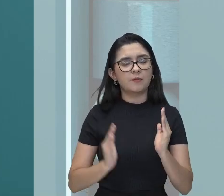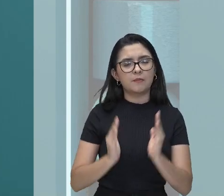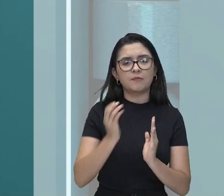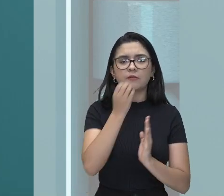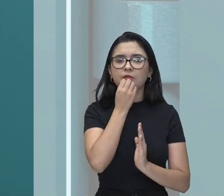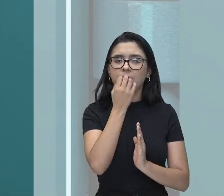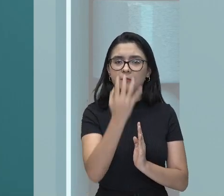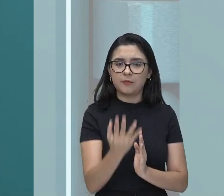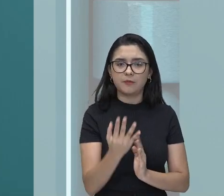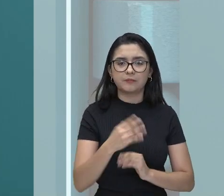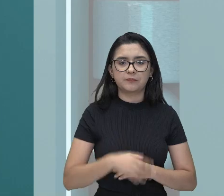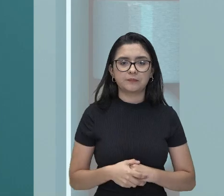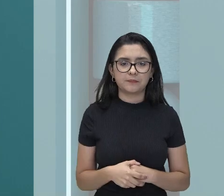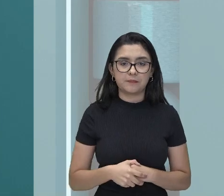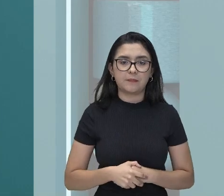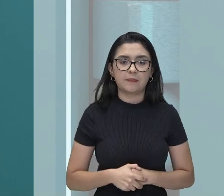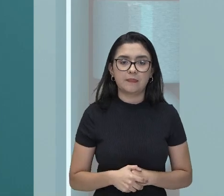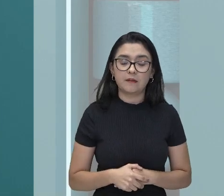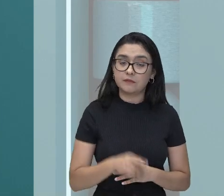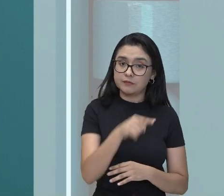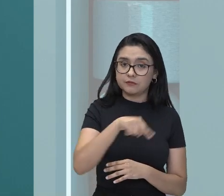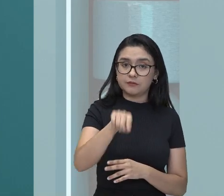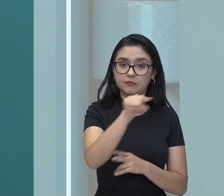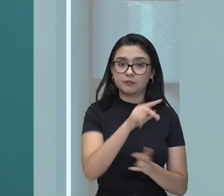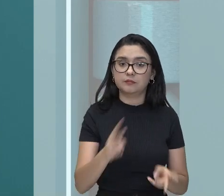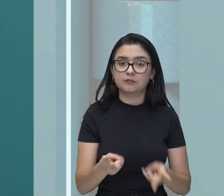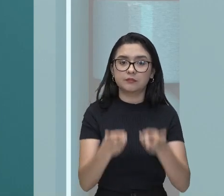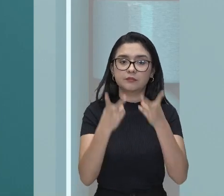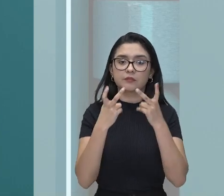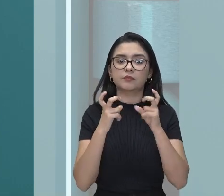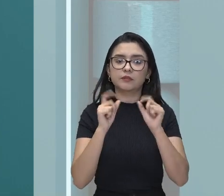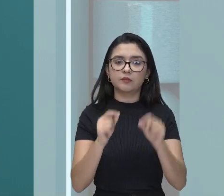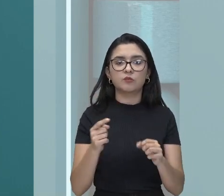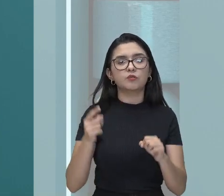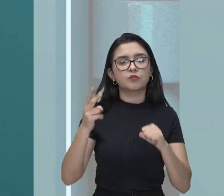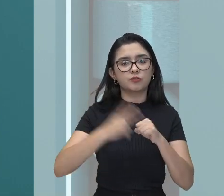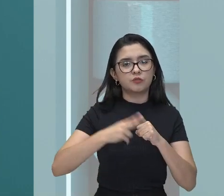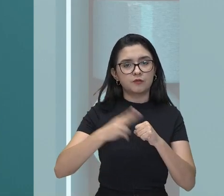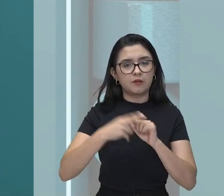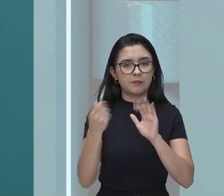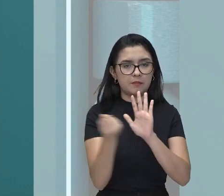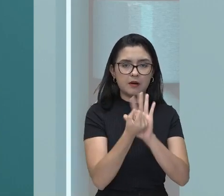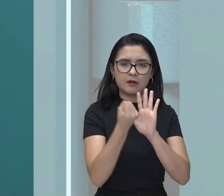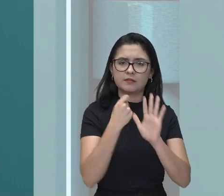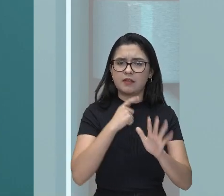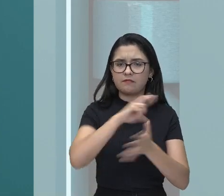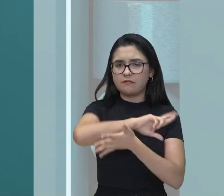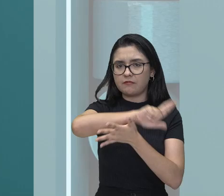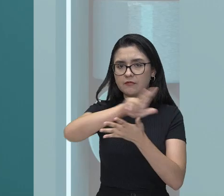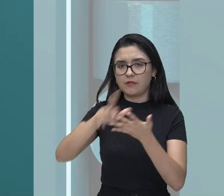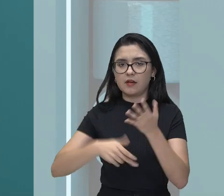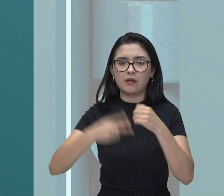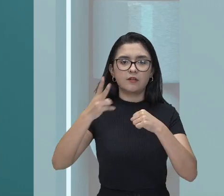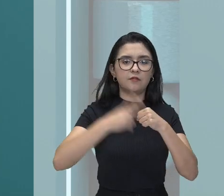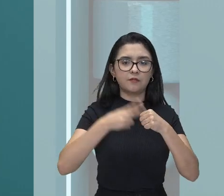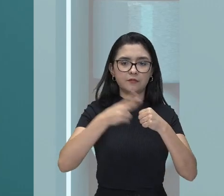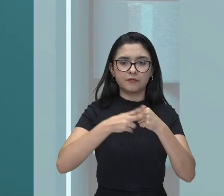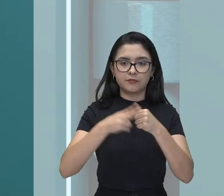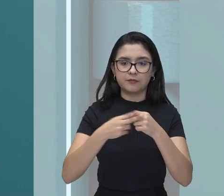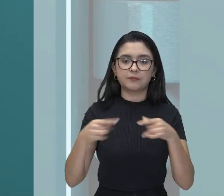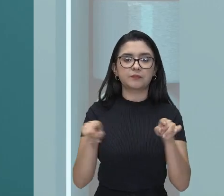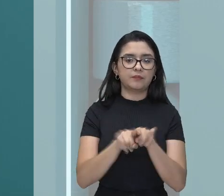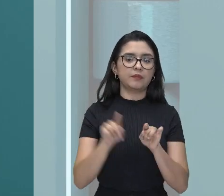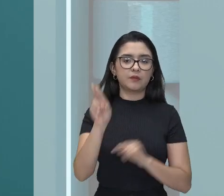era... Olha o verbo aí. Vocês perceberam os verbos destacados? São vários verbos, né? Tenia, ela